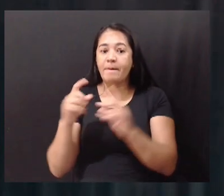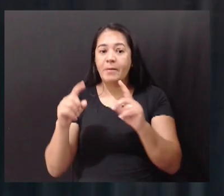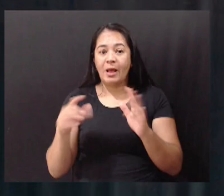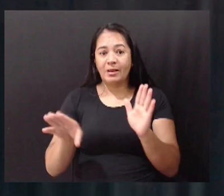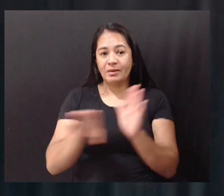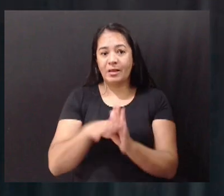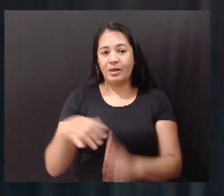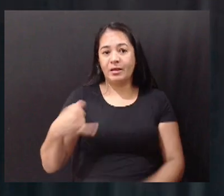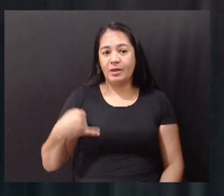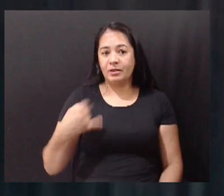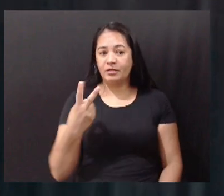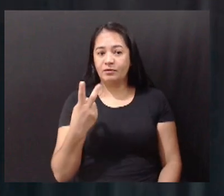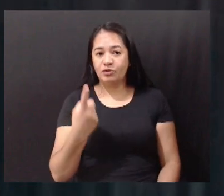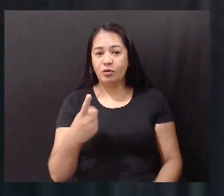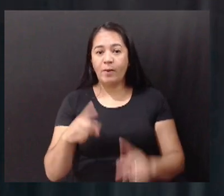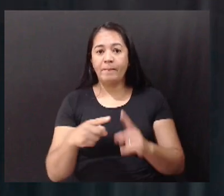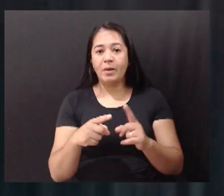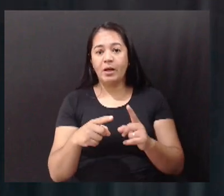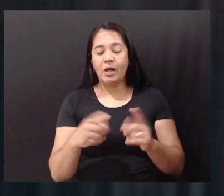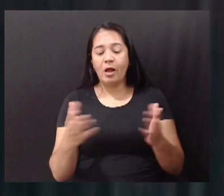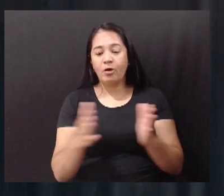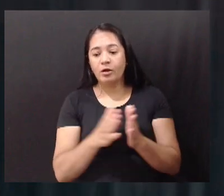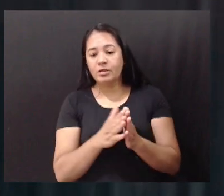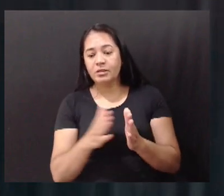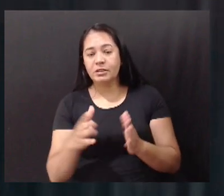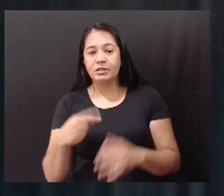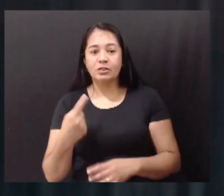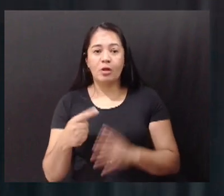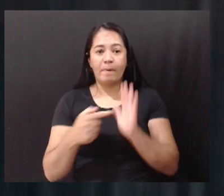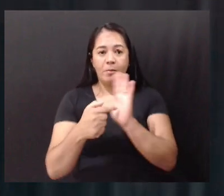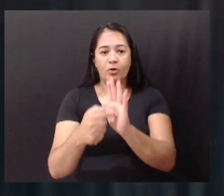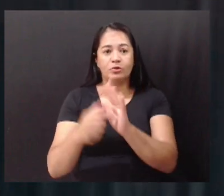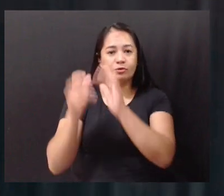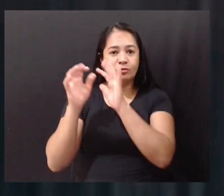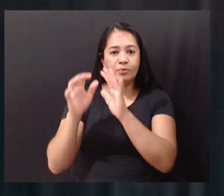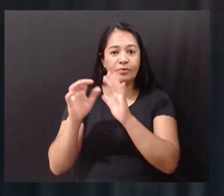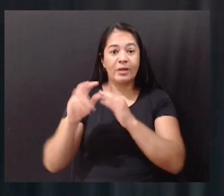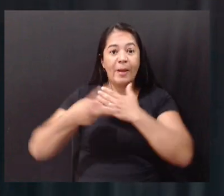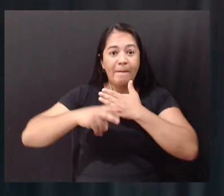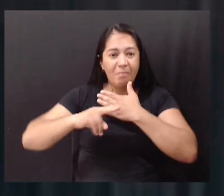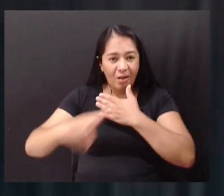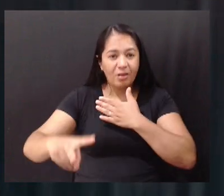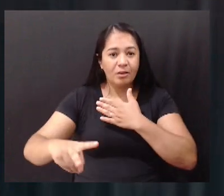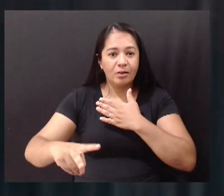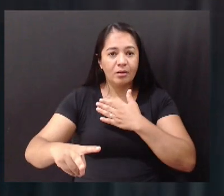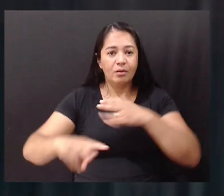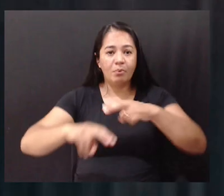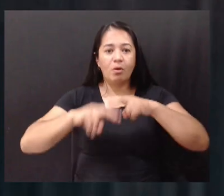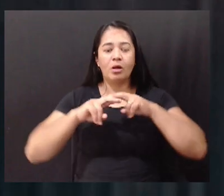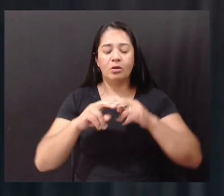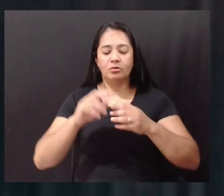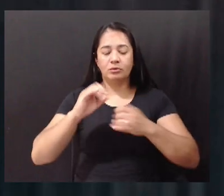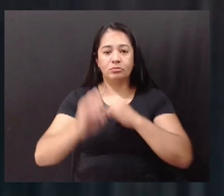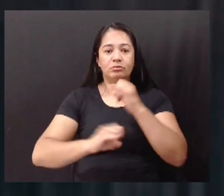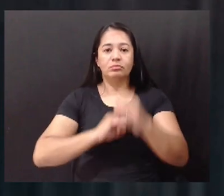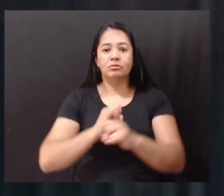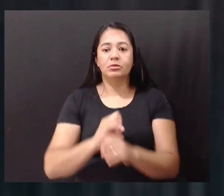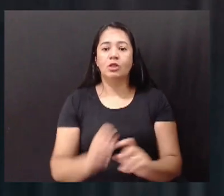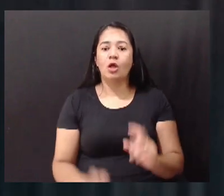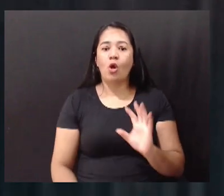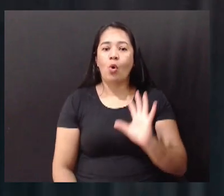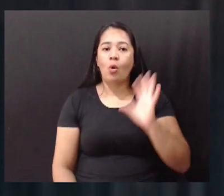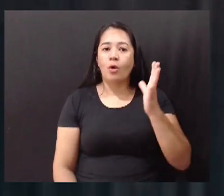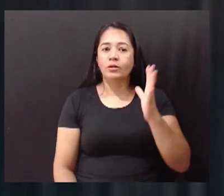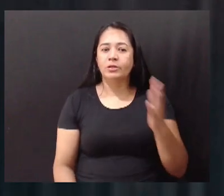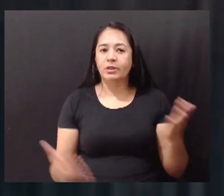né, durante o desenvolvimento acaba impactando isso. Uma coisa muito, recorrente que a gente tem visto